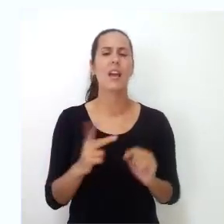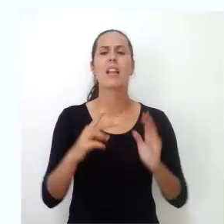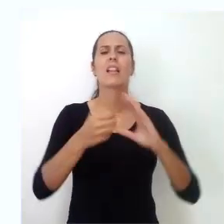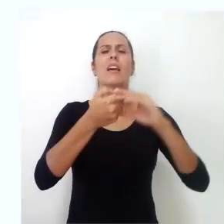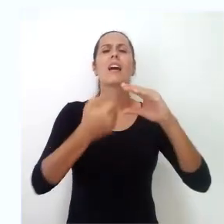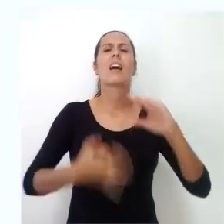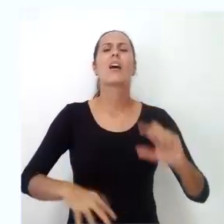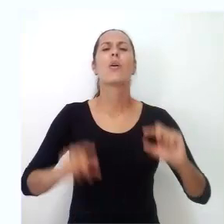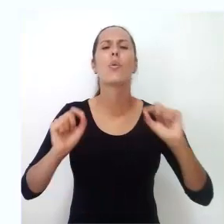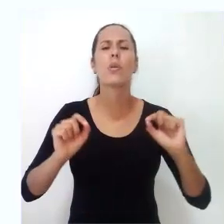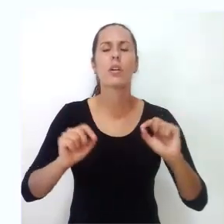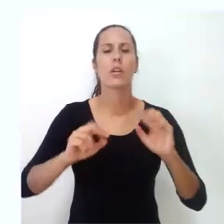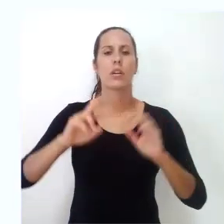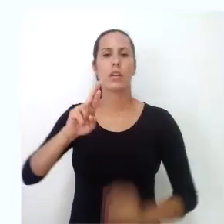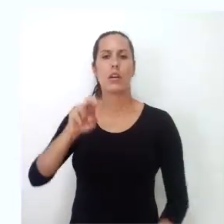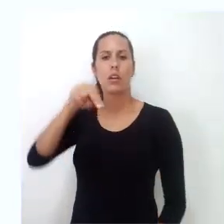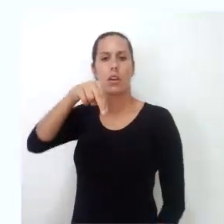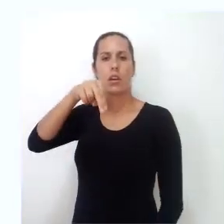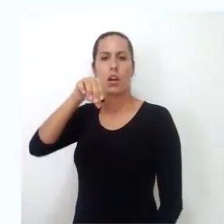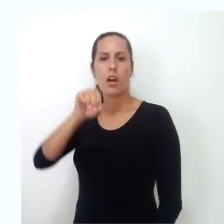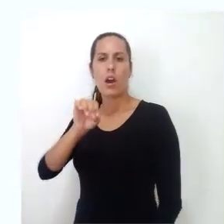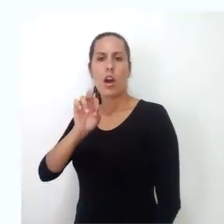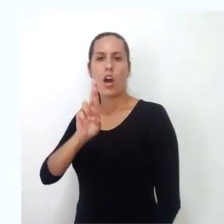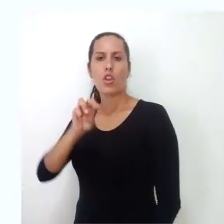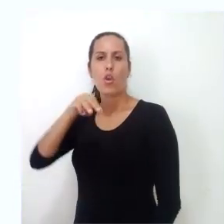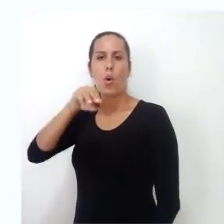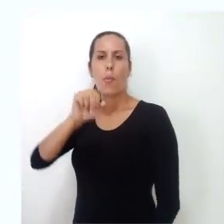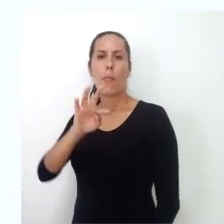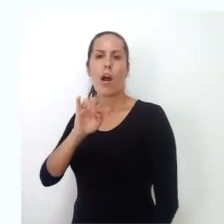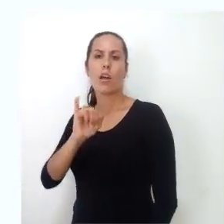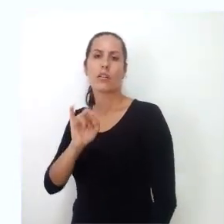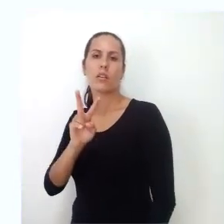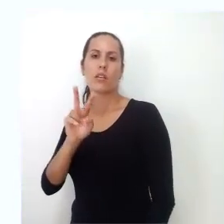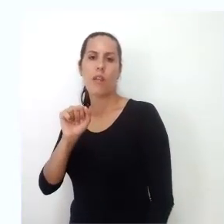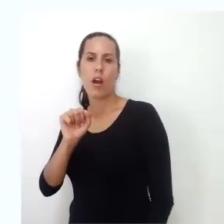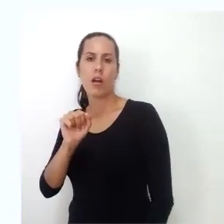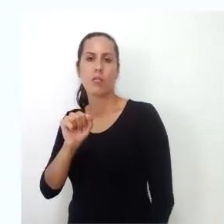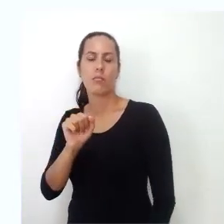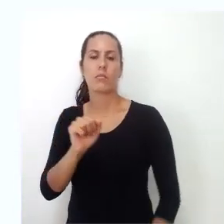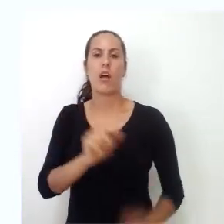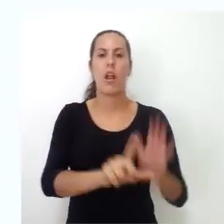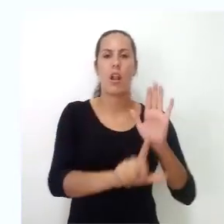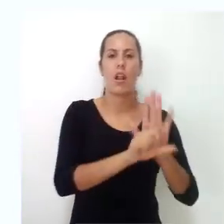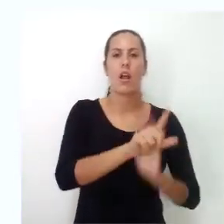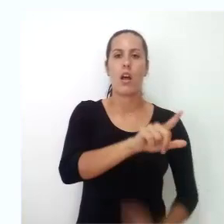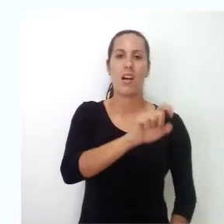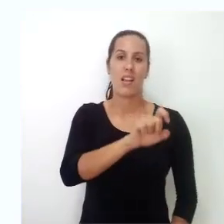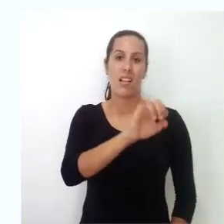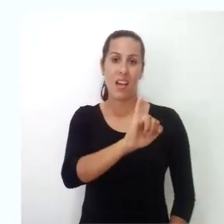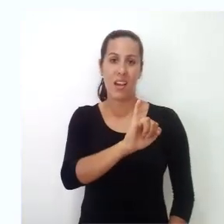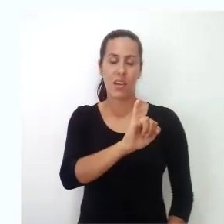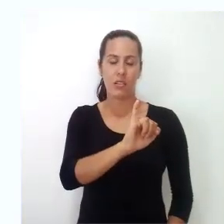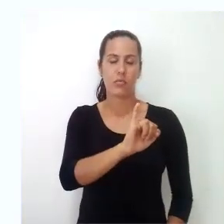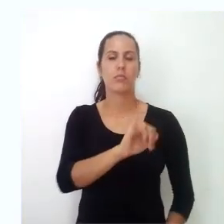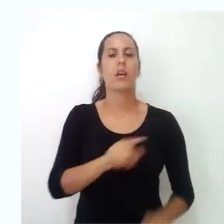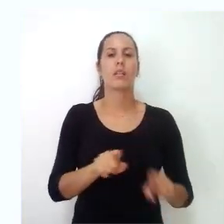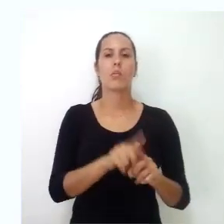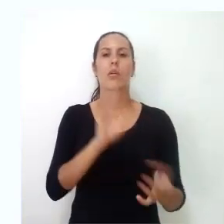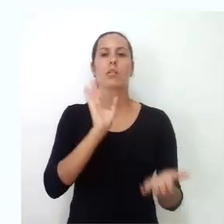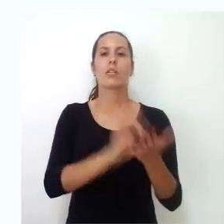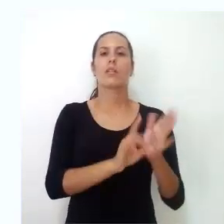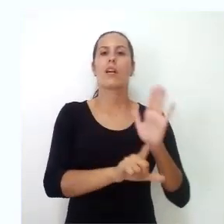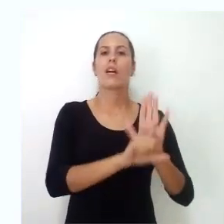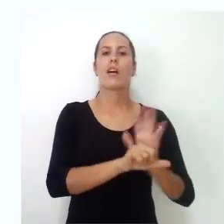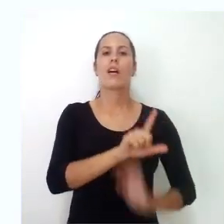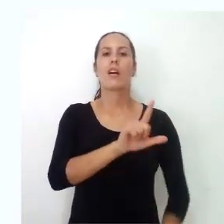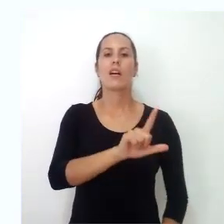normativa, certo? Essas palavras, normativa, norma, lei, legal, são palavras que vão permear a